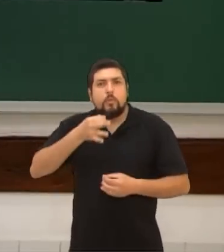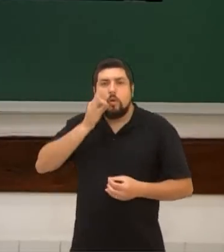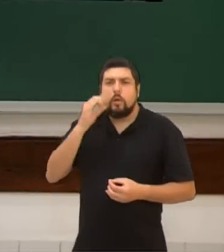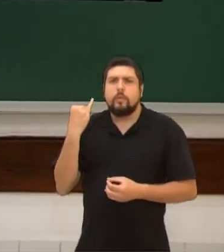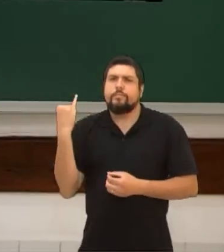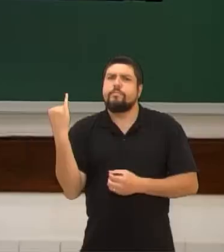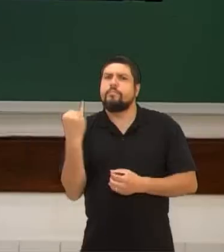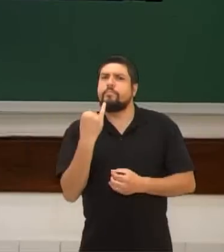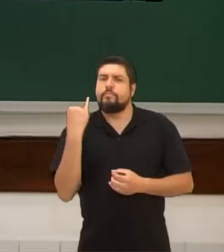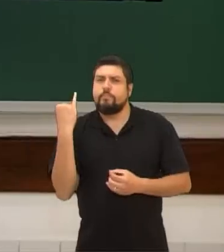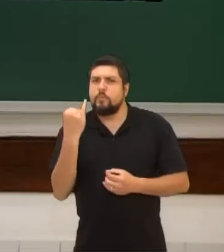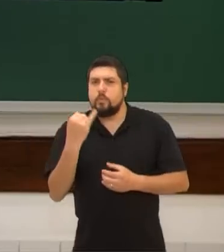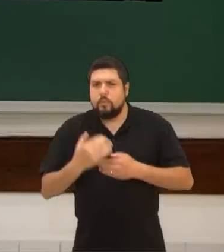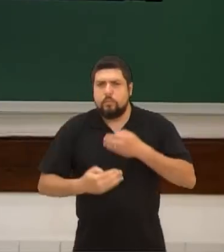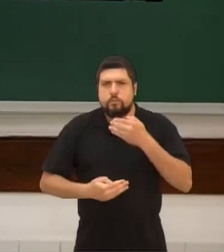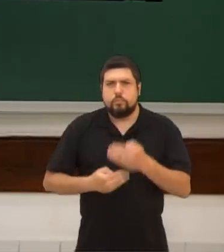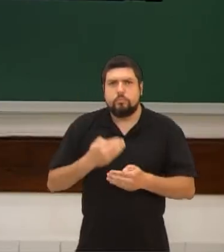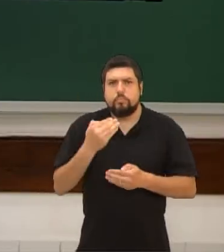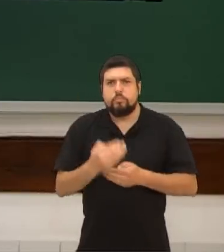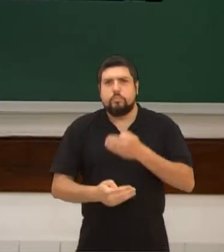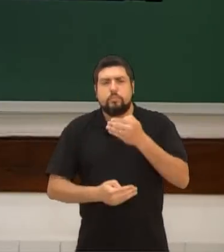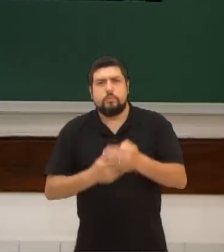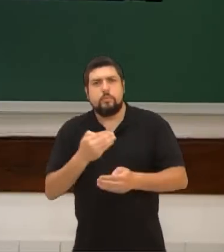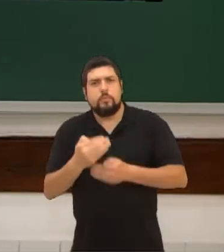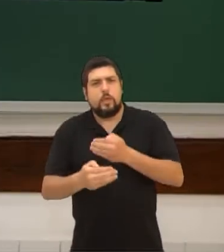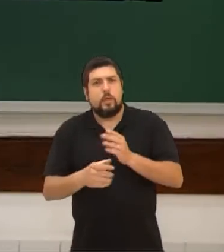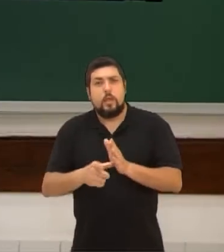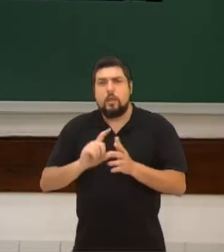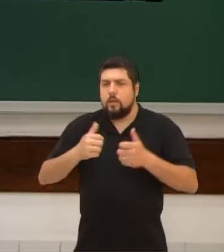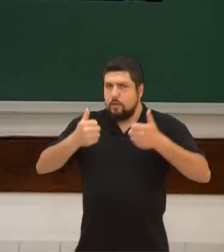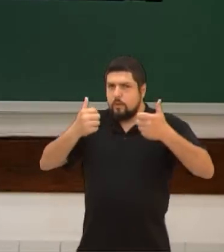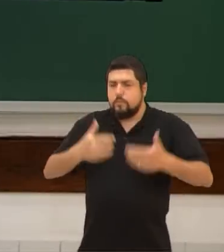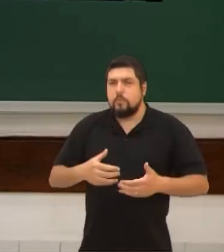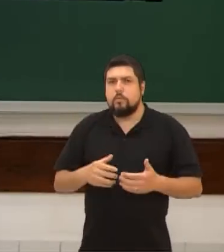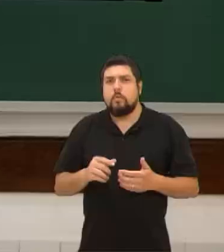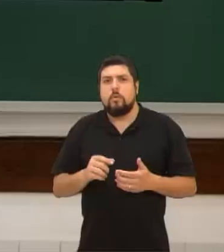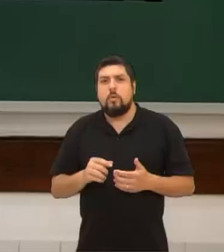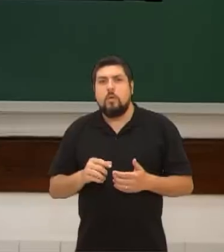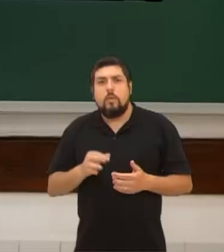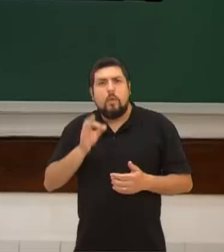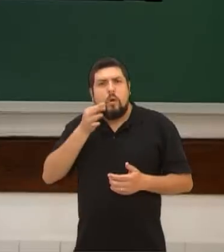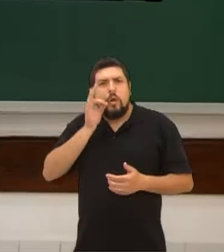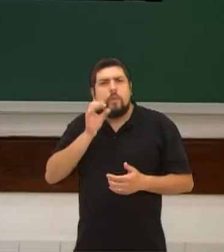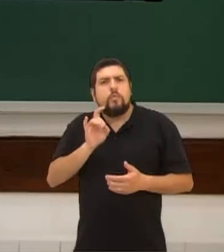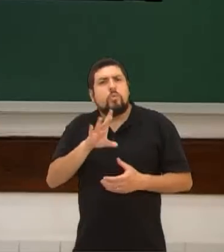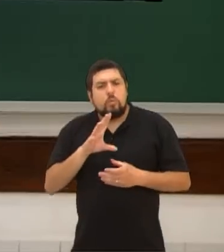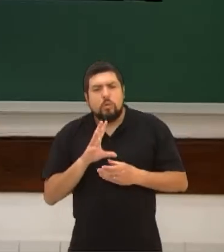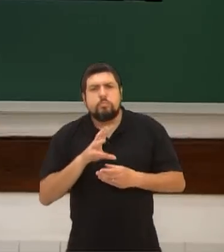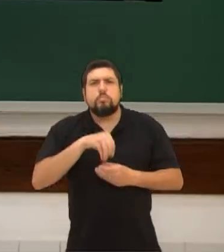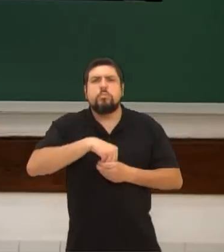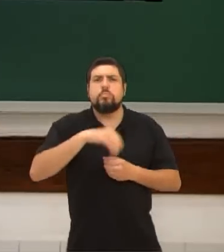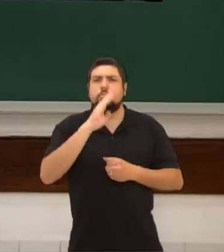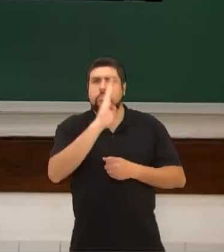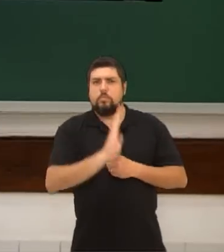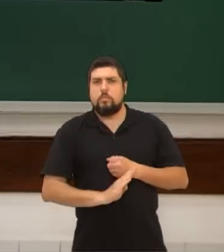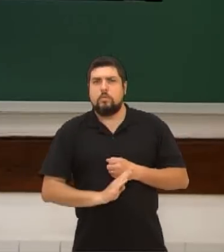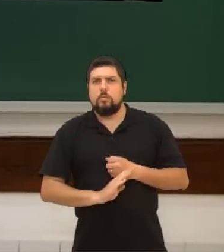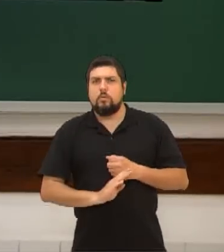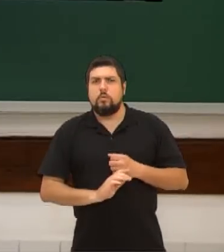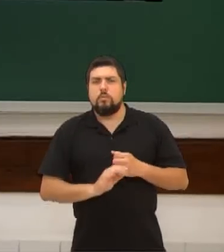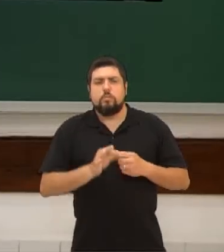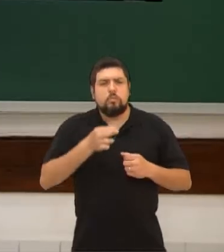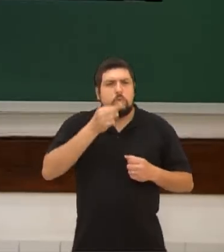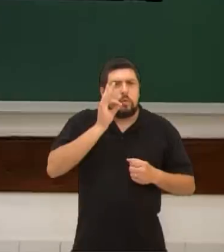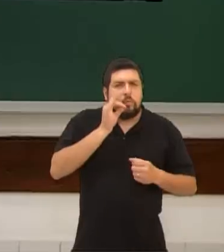ao longo das décadas, como o prof disse para vocês, ele era de consumo interno. A partir do momento que ele passa